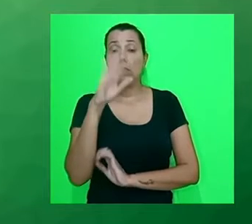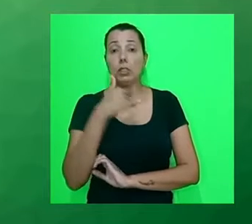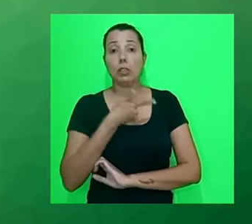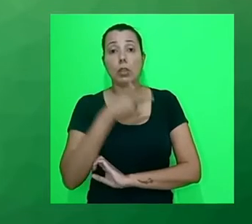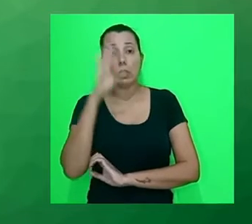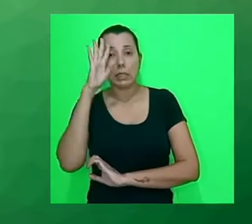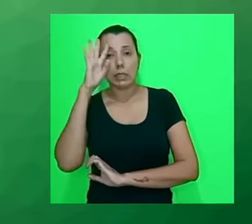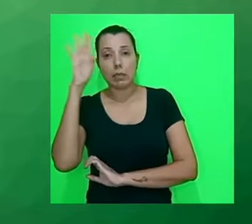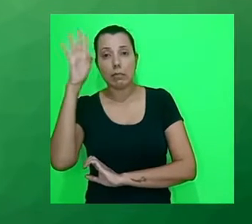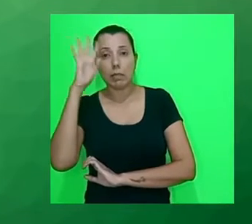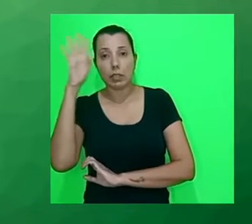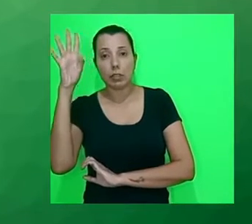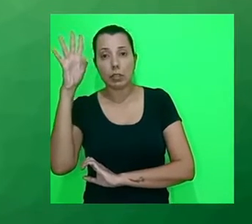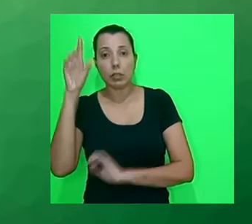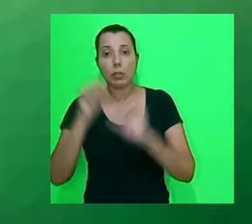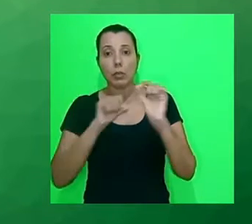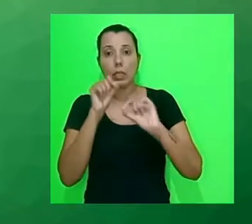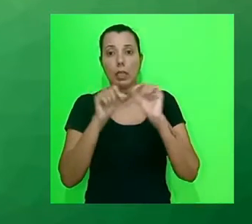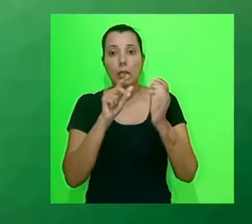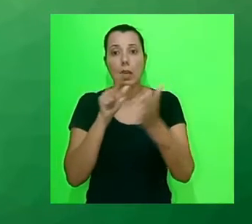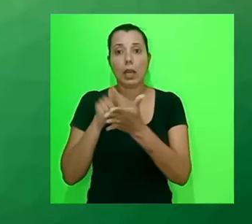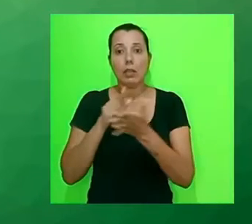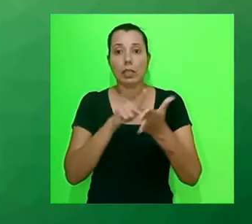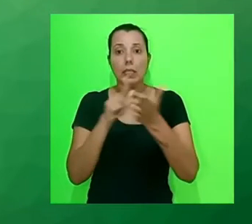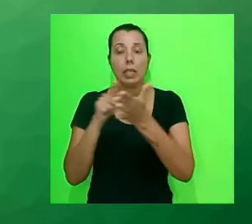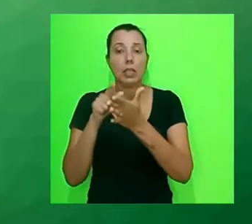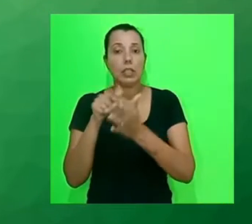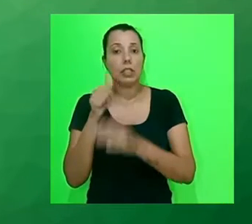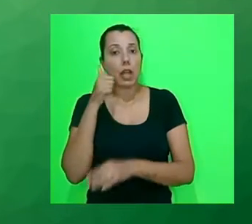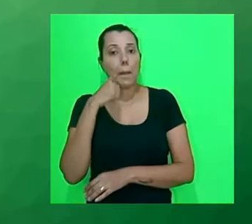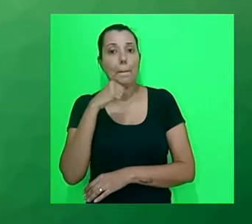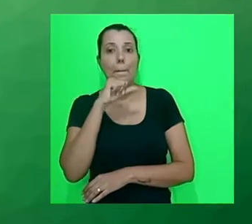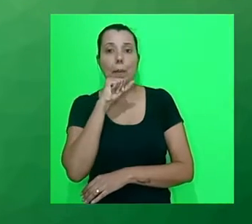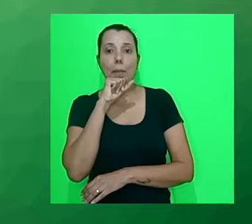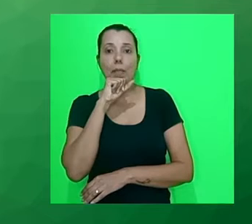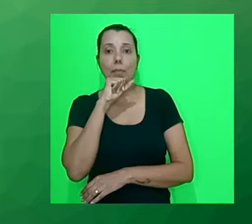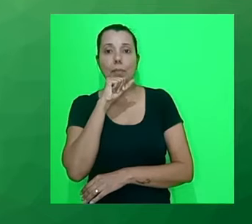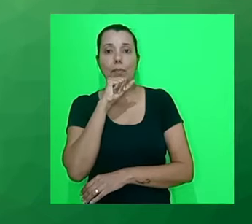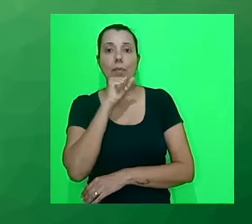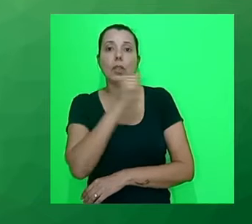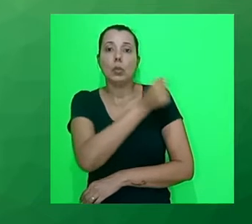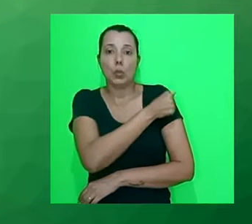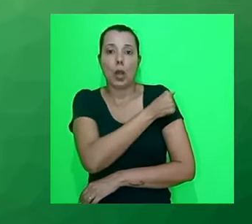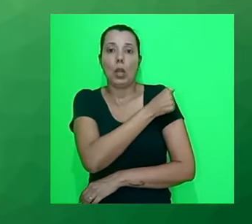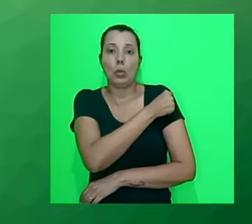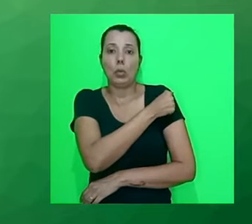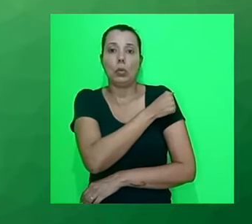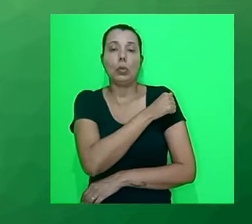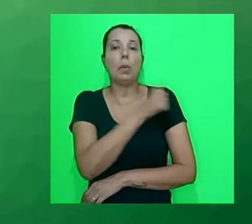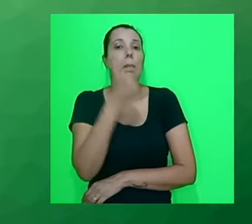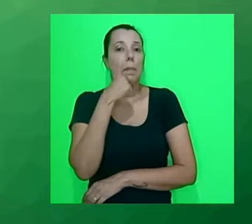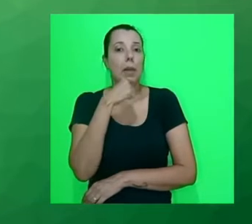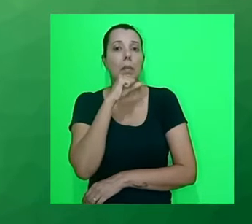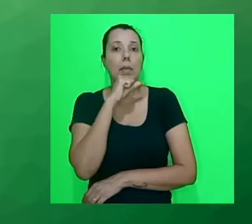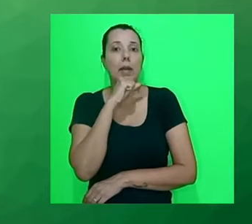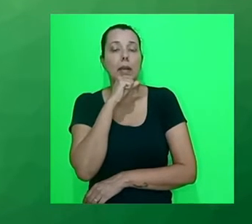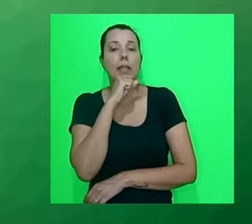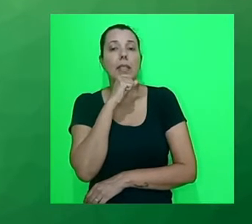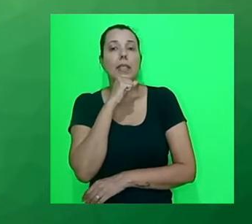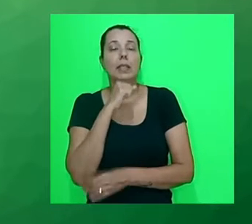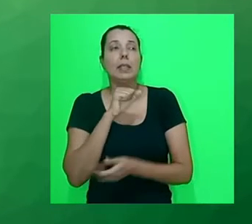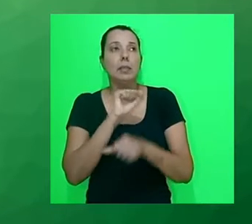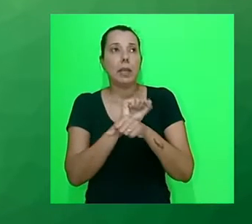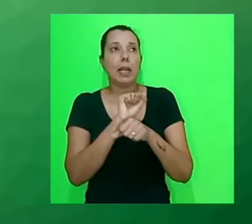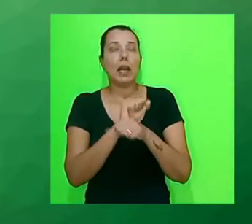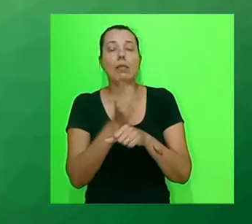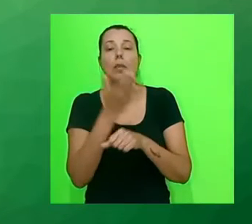teria o lanche, de que o filho teria as condições de alimentação asseguradas por força da escola. Com o fechamento da escola,